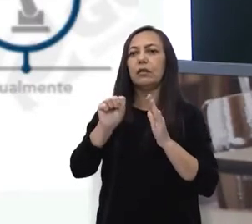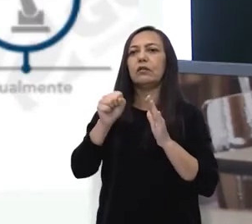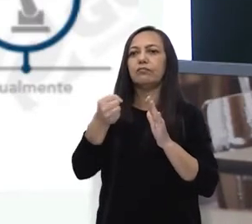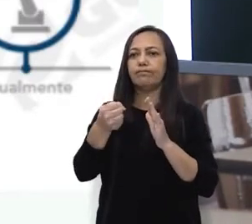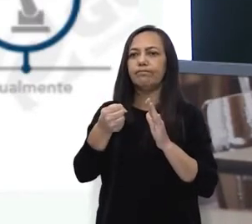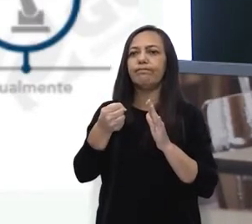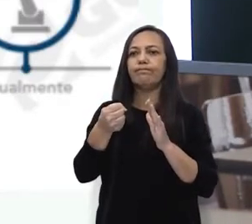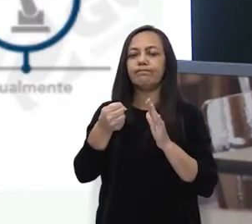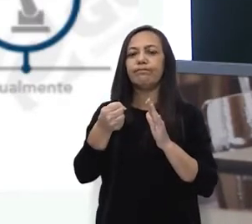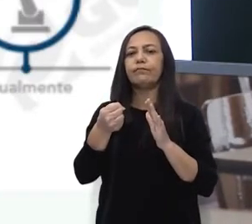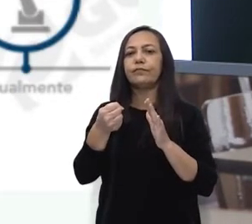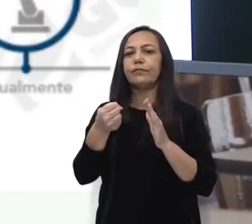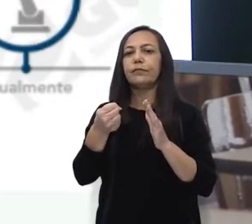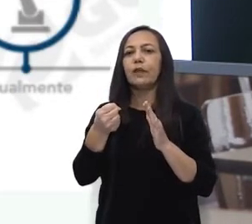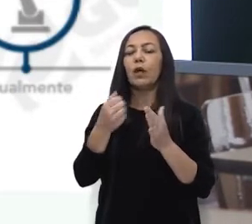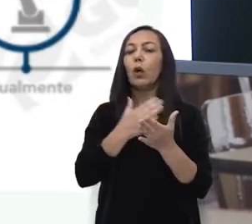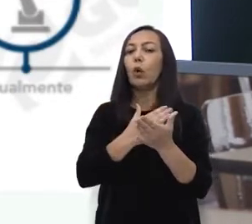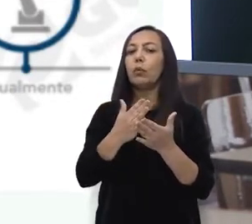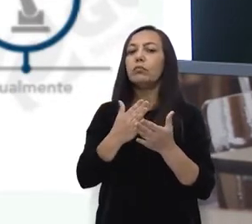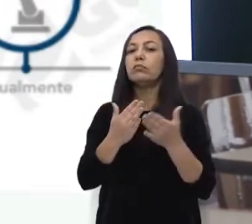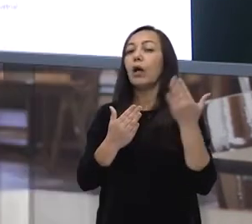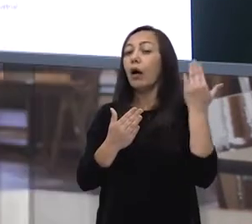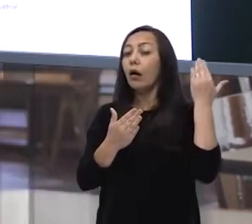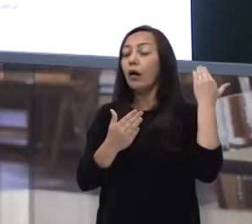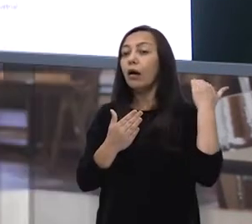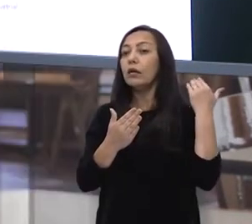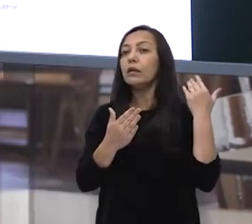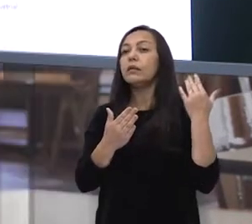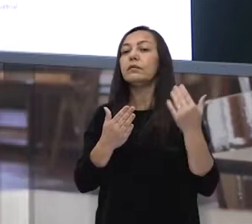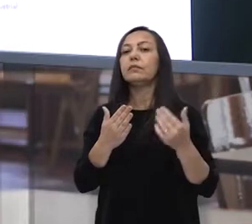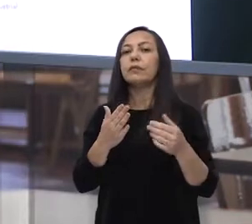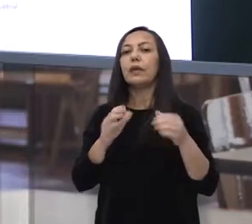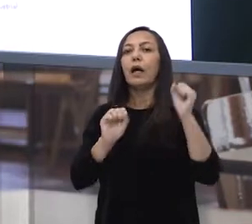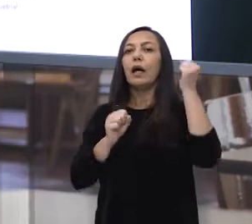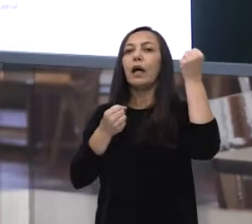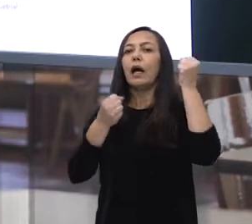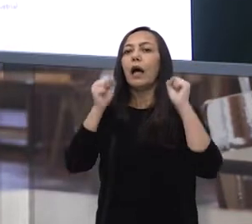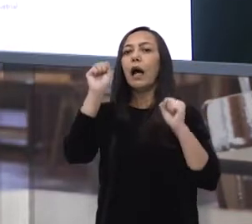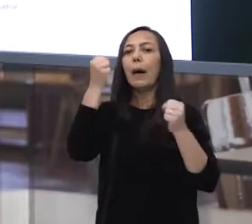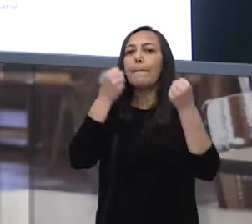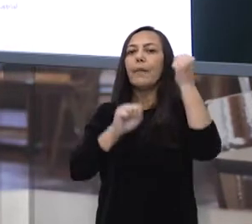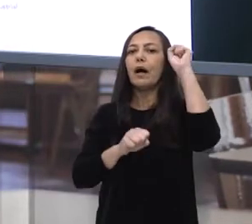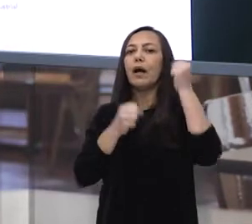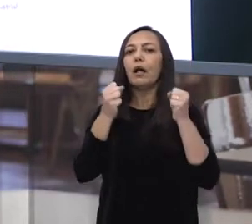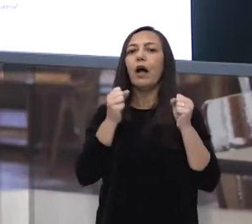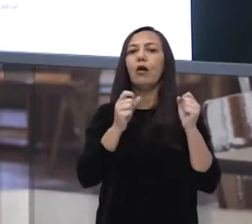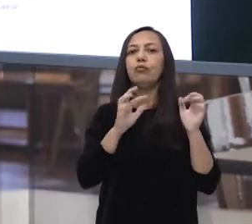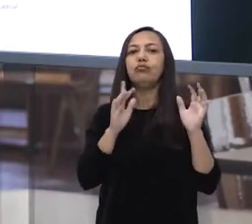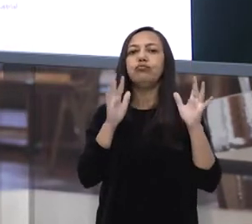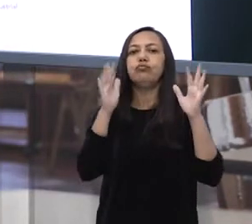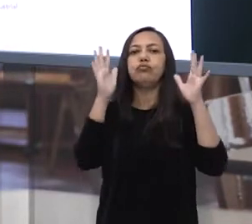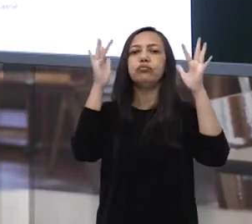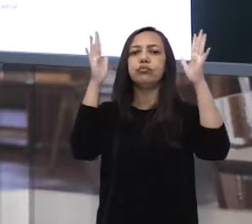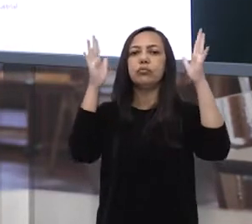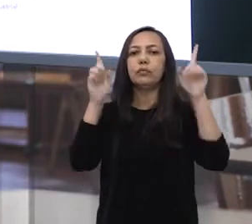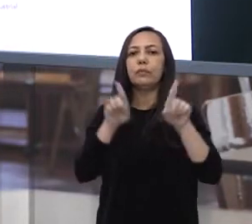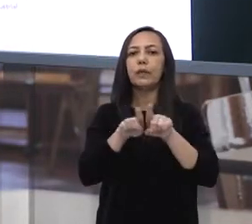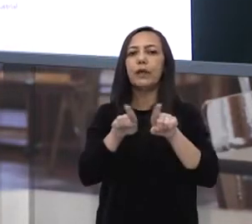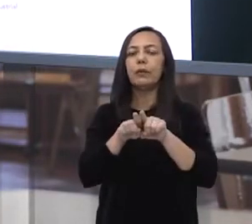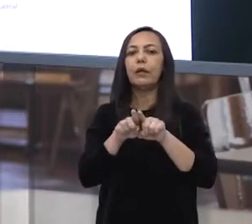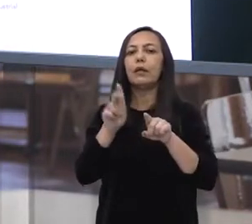mecanização da produção começou a ser introduzida, as máquinas eram movidas a vapor ou a carvão.